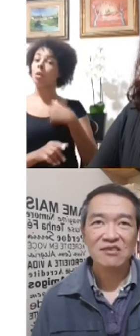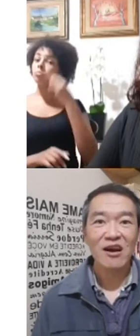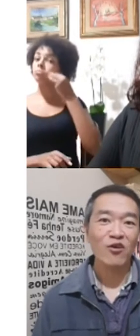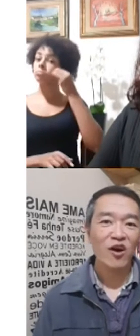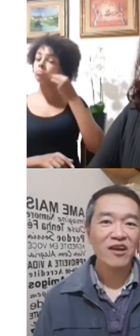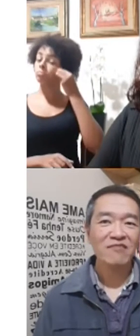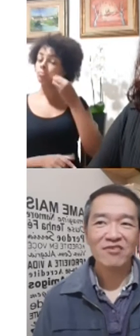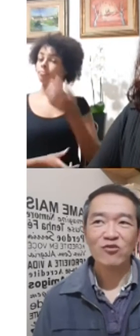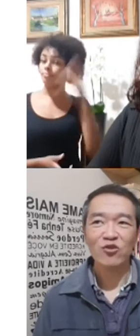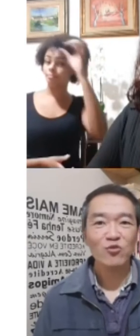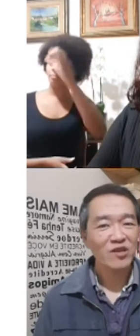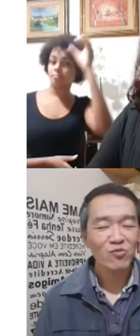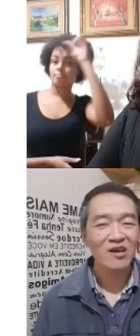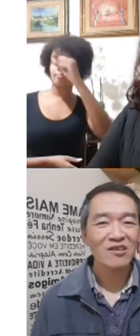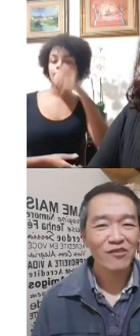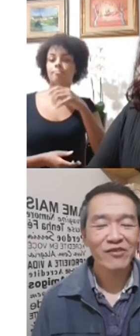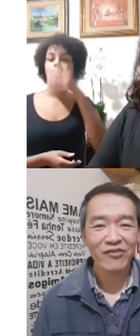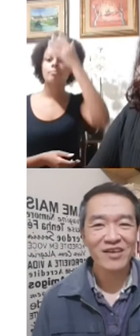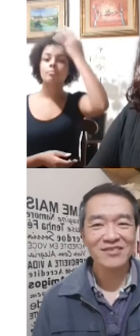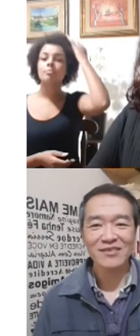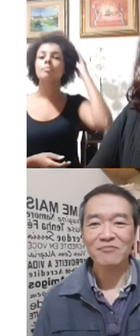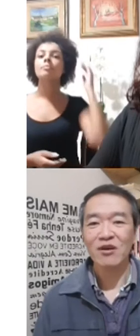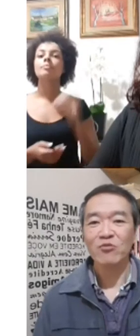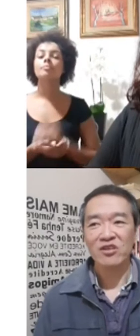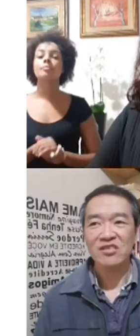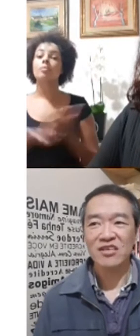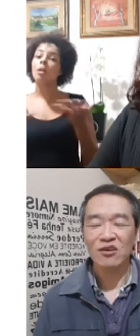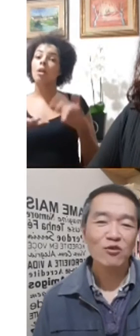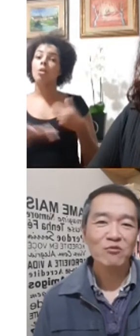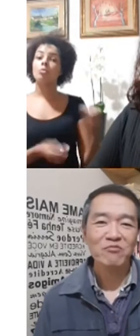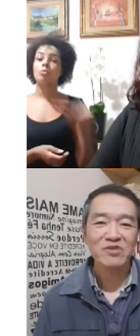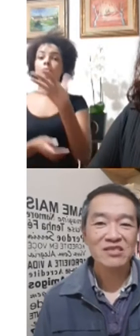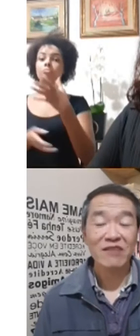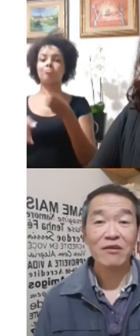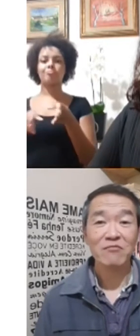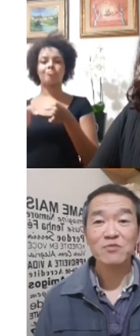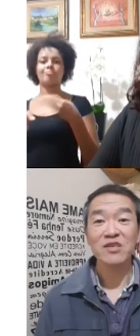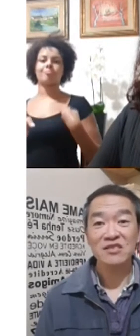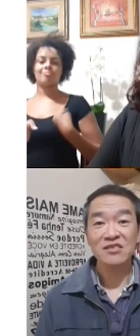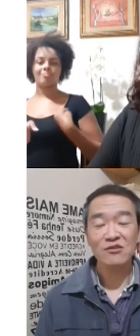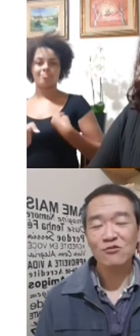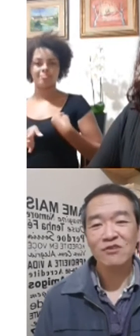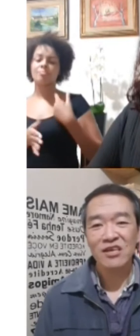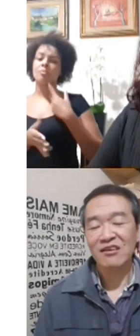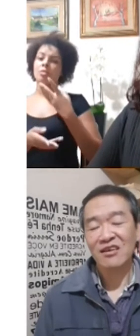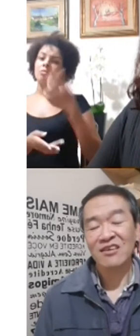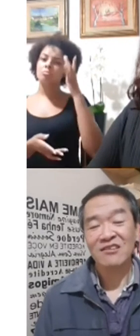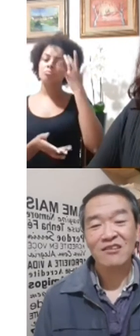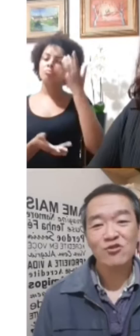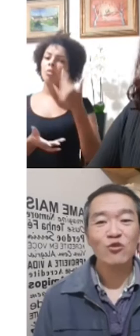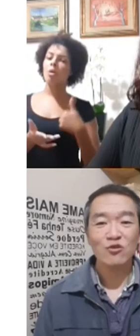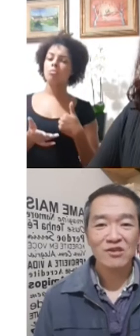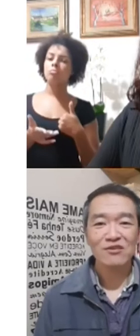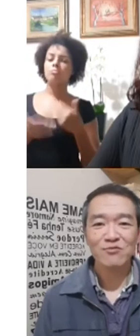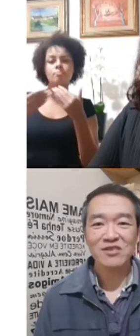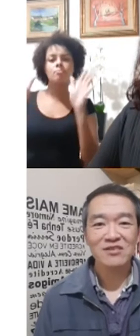daí, agora, estou tomando uma nova fase, né? Porque eu achei que eu precisava expandir isso, que